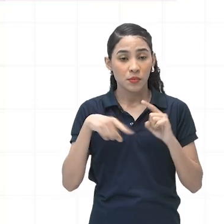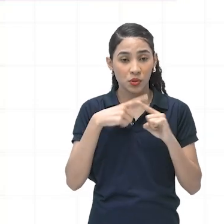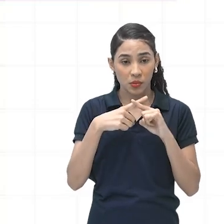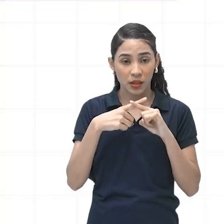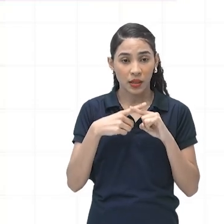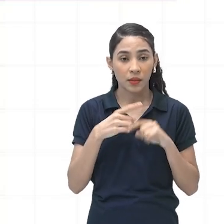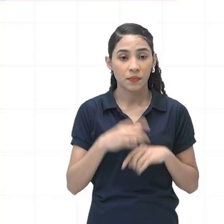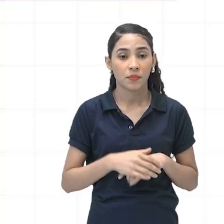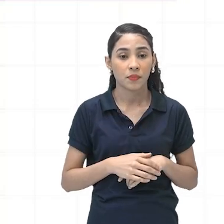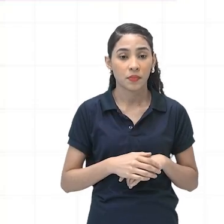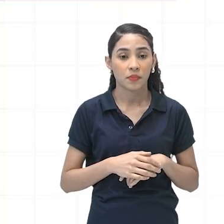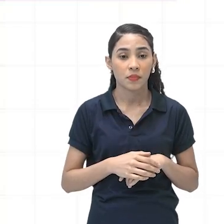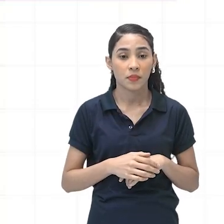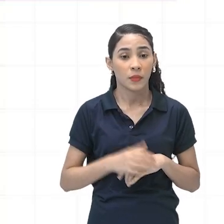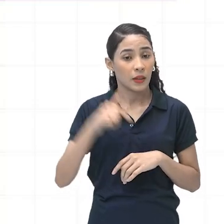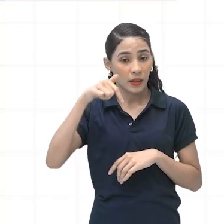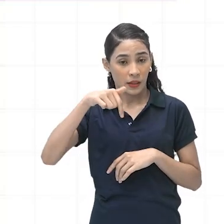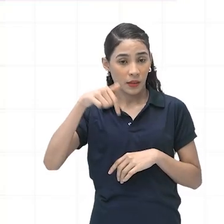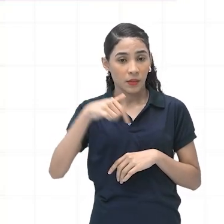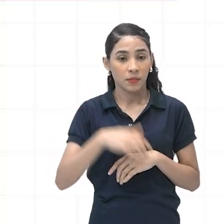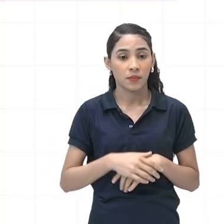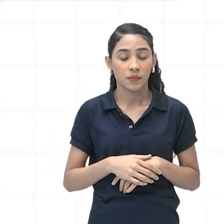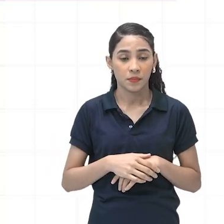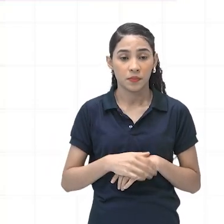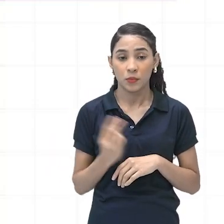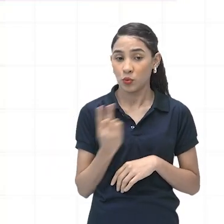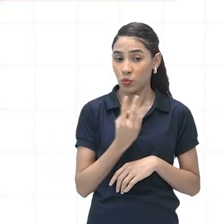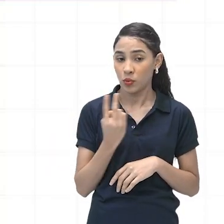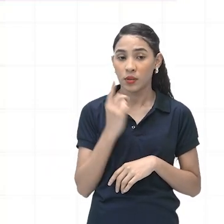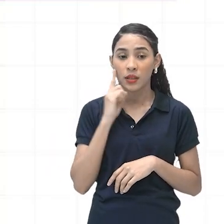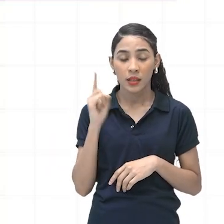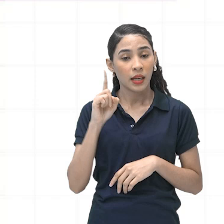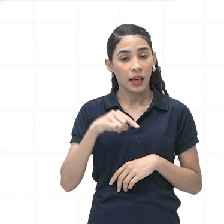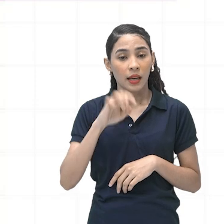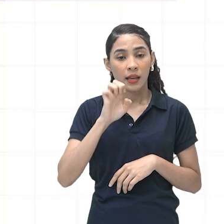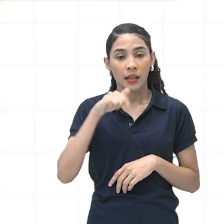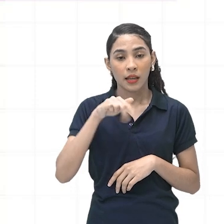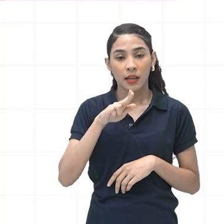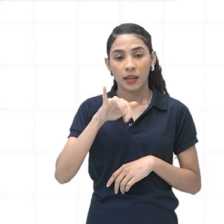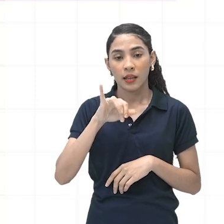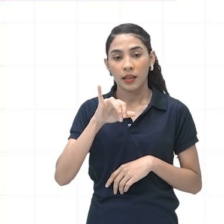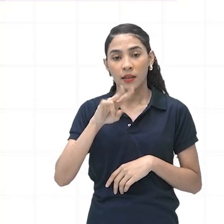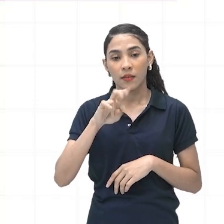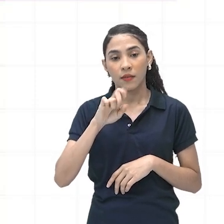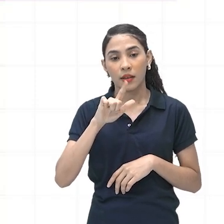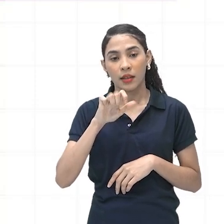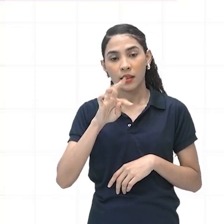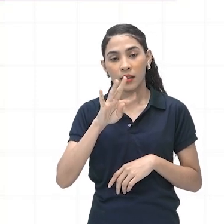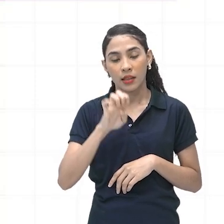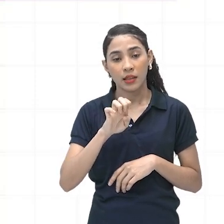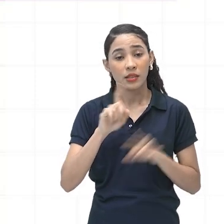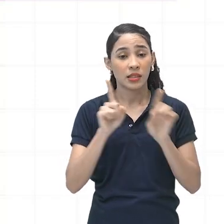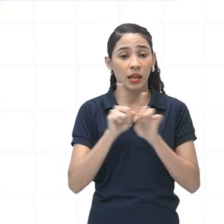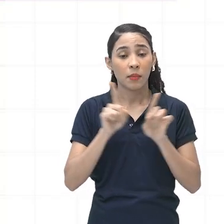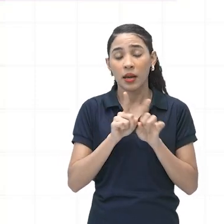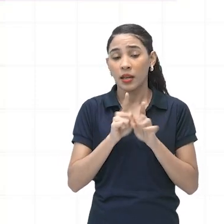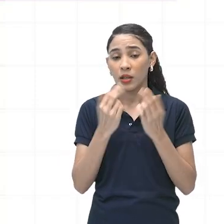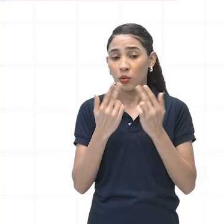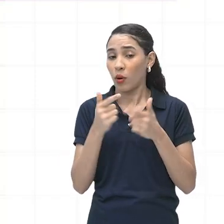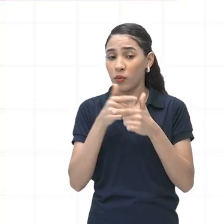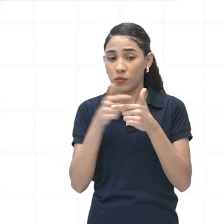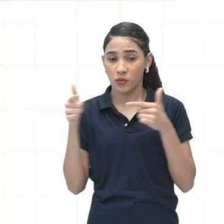multiplicar por q, esses dois valores são equivalentes. A mesma coisa se eu dividir por